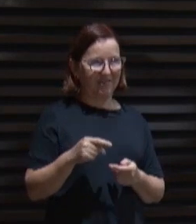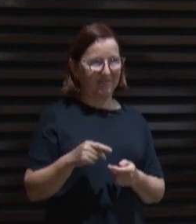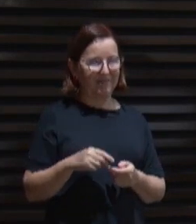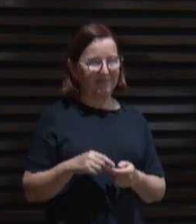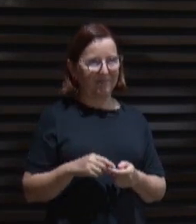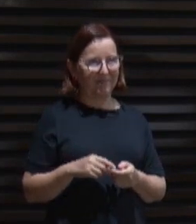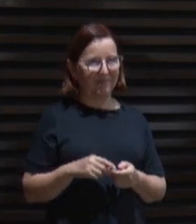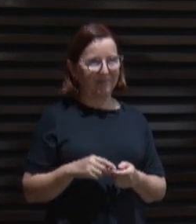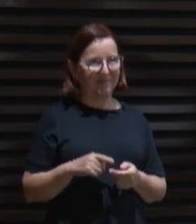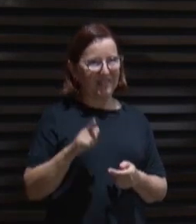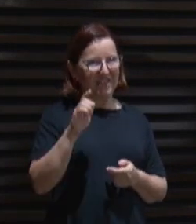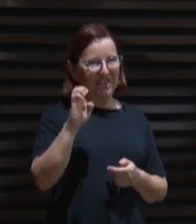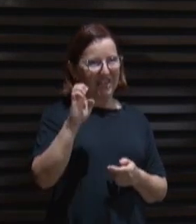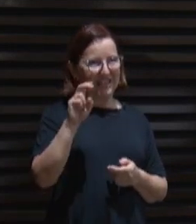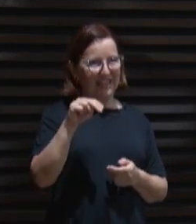Quem financia